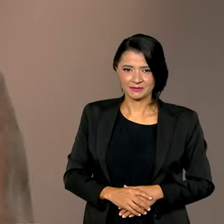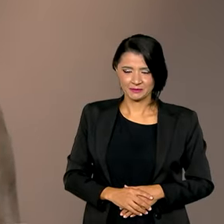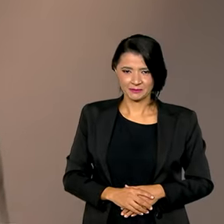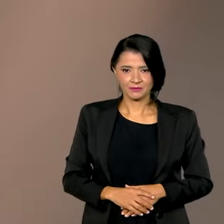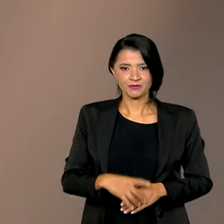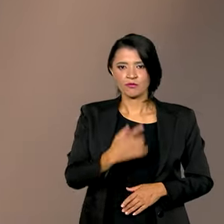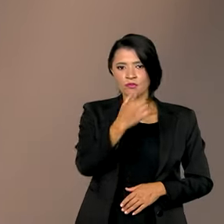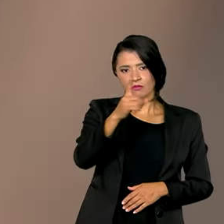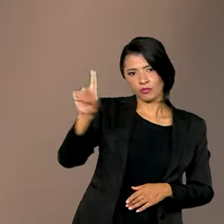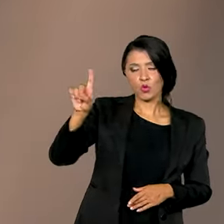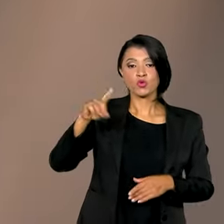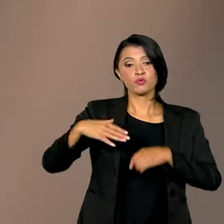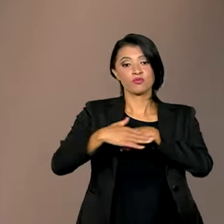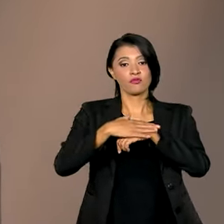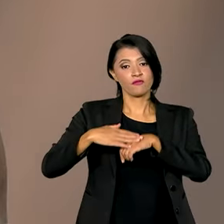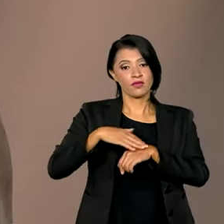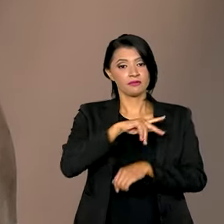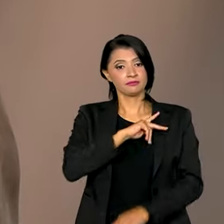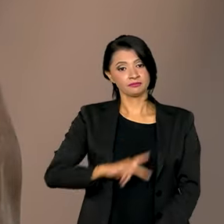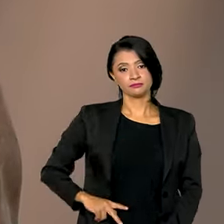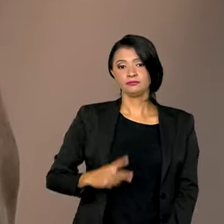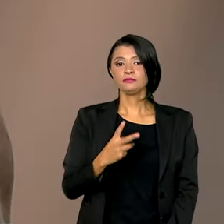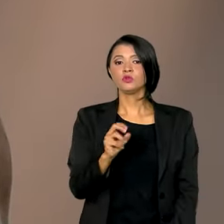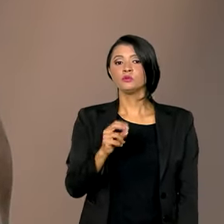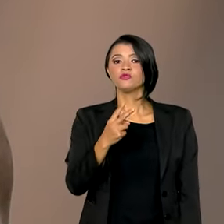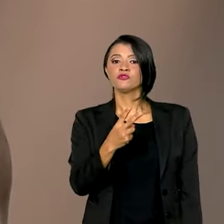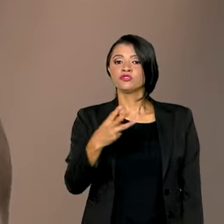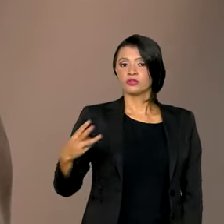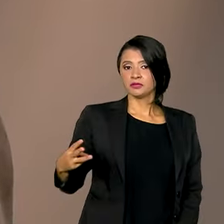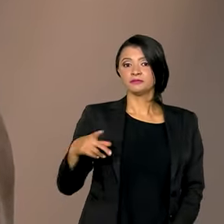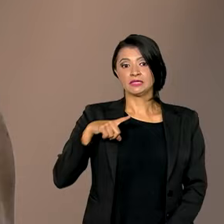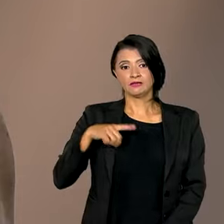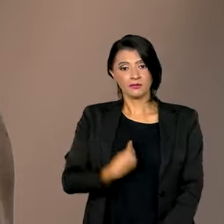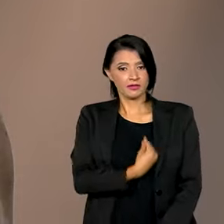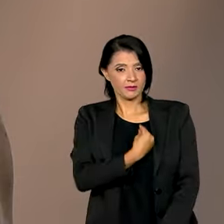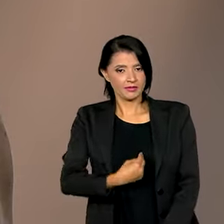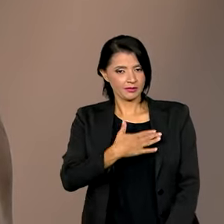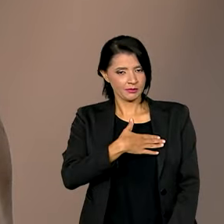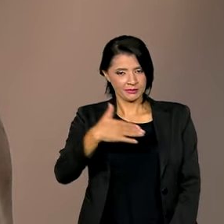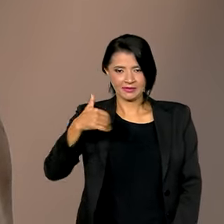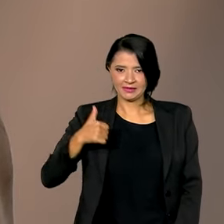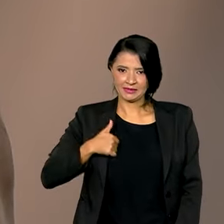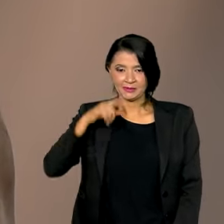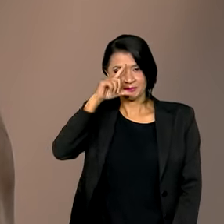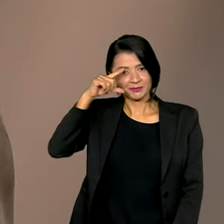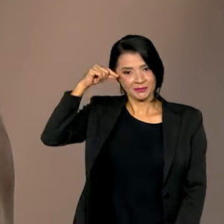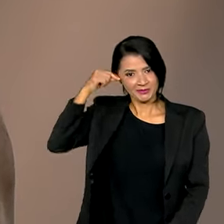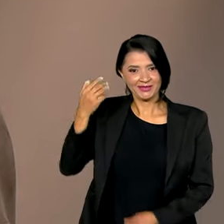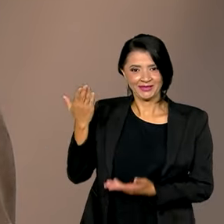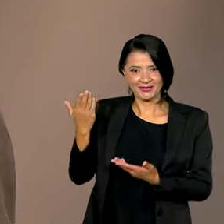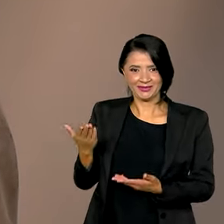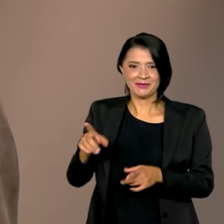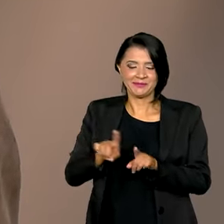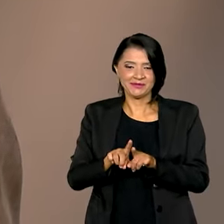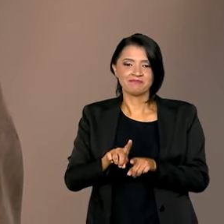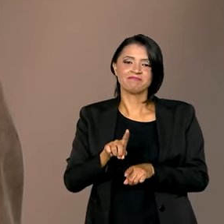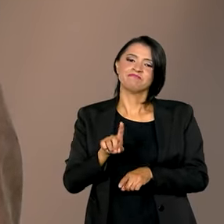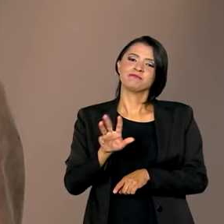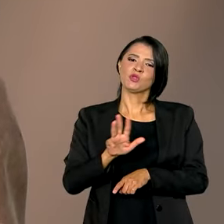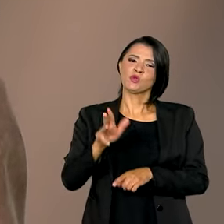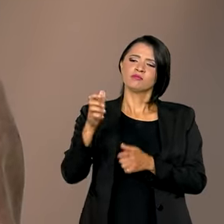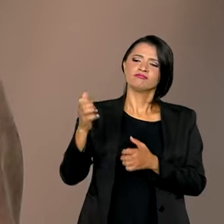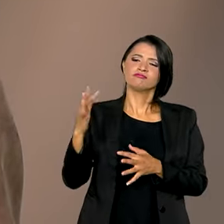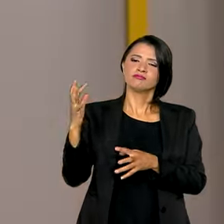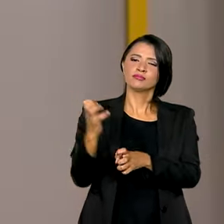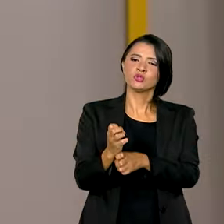No último Conversa com o Presidente de 2023, que contou com a participação da primeira-dama, Janja Lula da Silva, Lula fez um